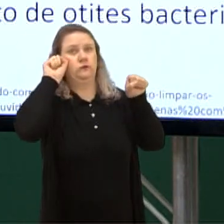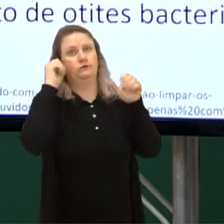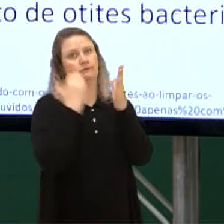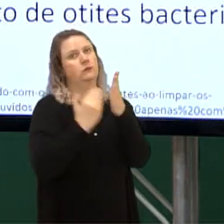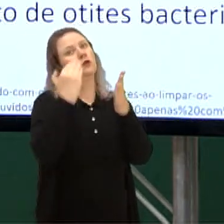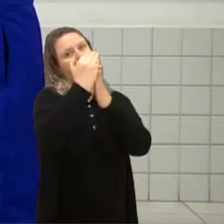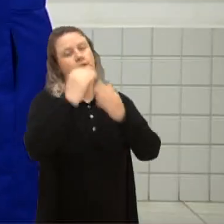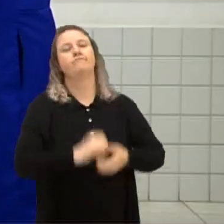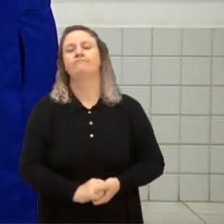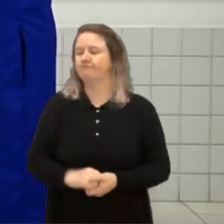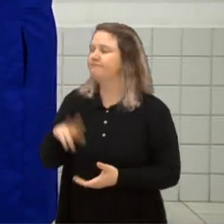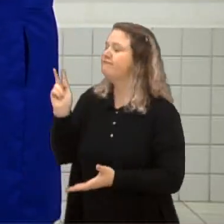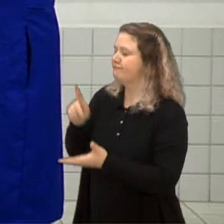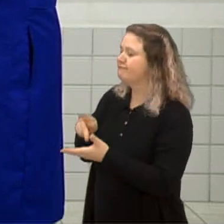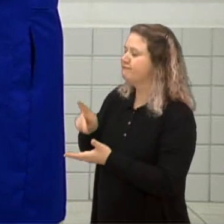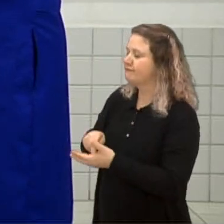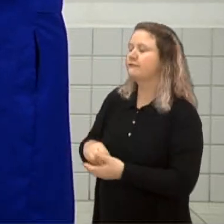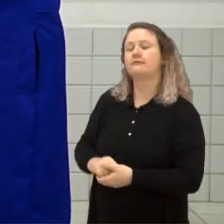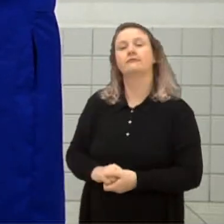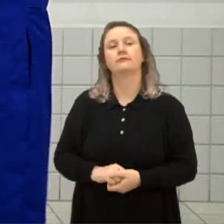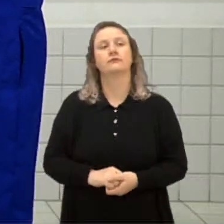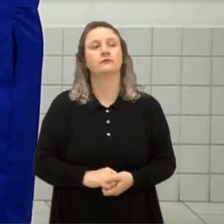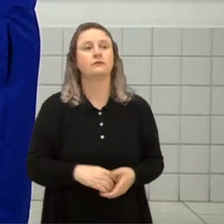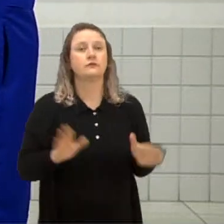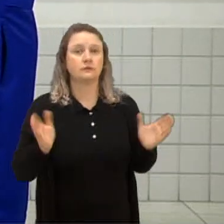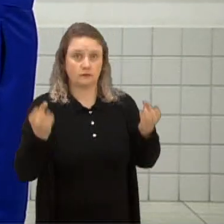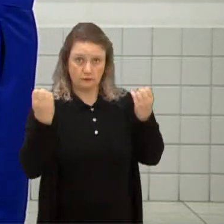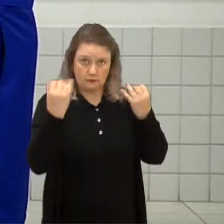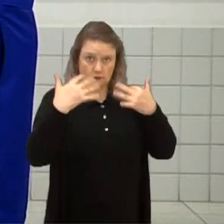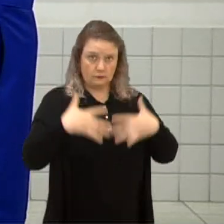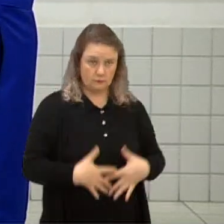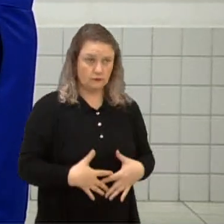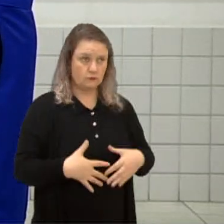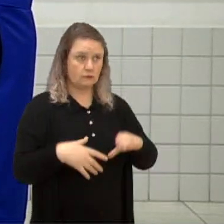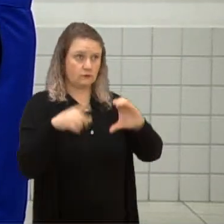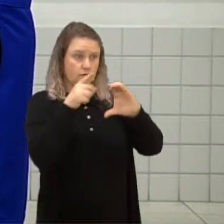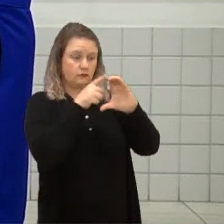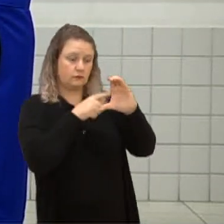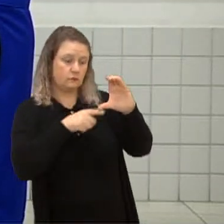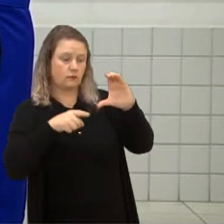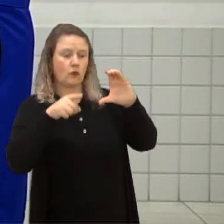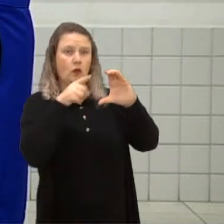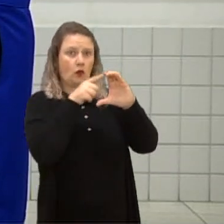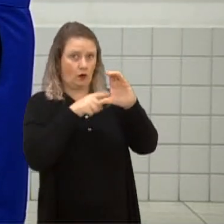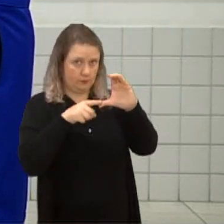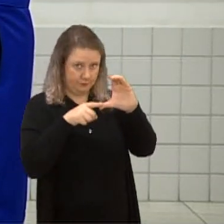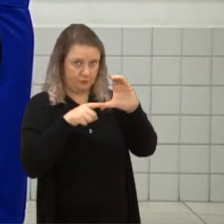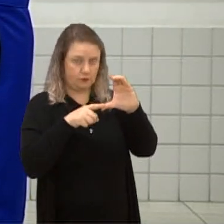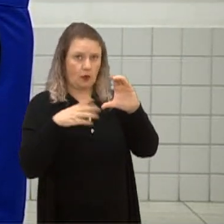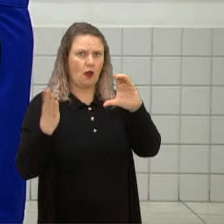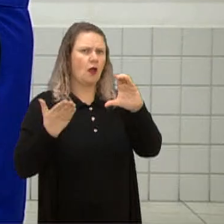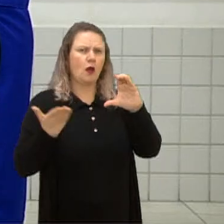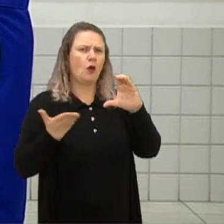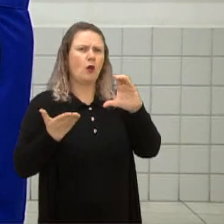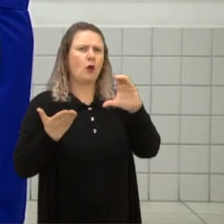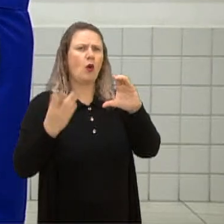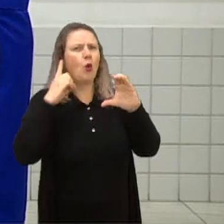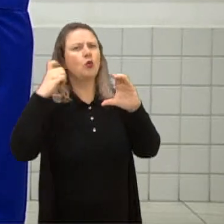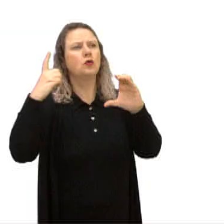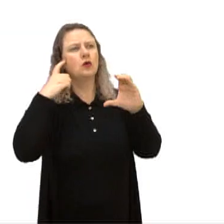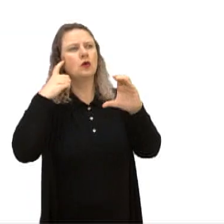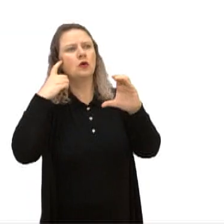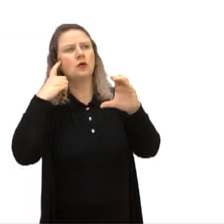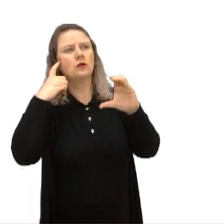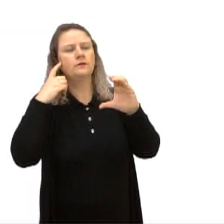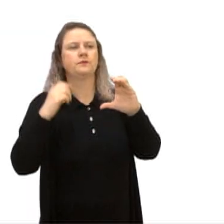frequências. Então, vamos lá? Já que a gente está falando da parte externa, então vamos ver o caminho desse som até chegar